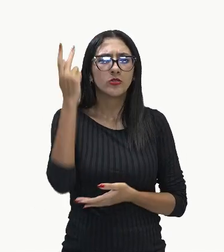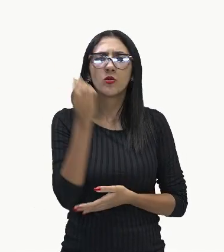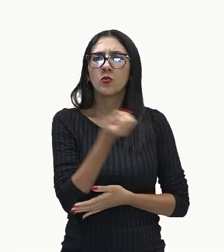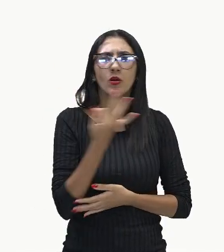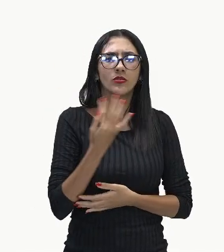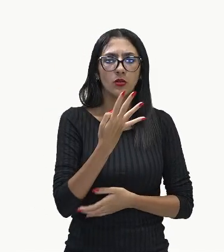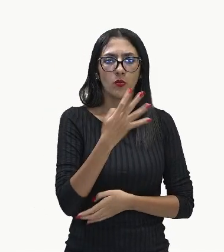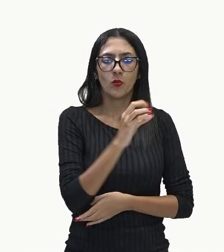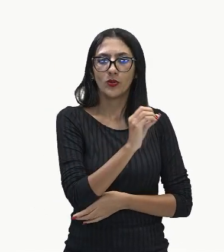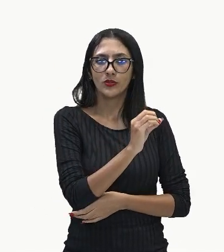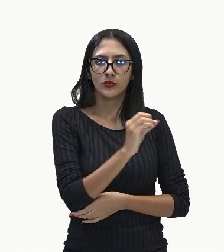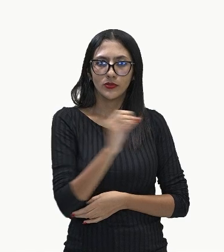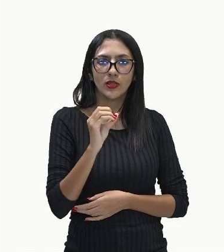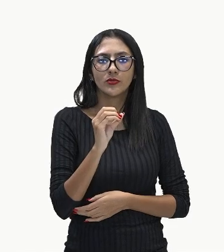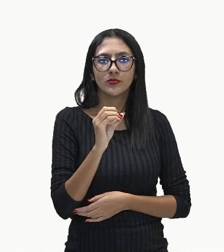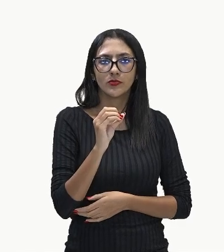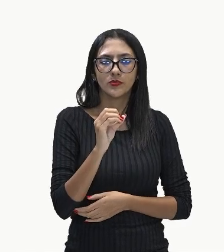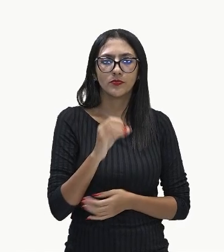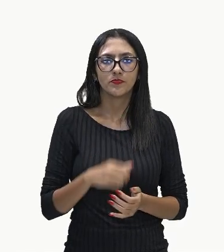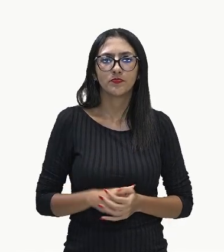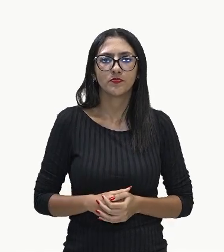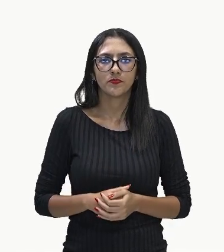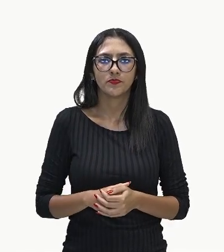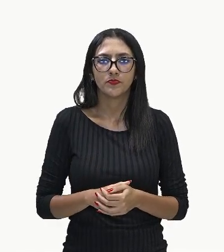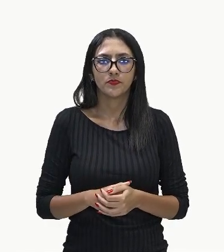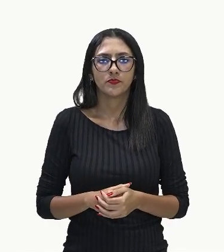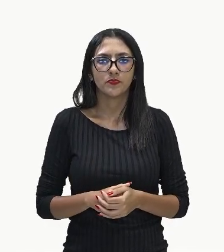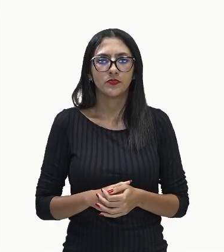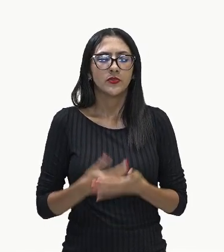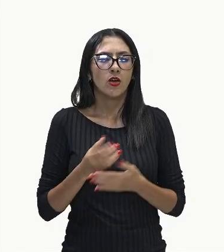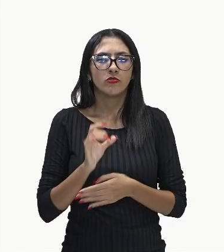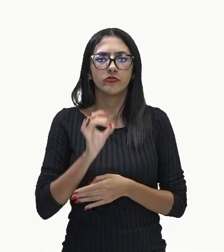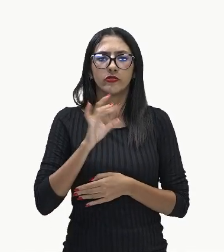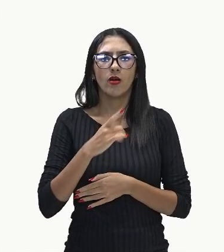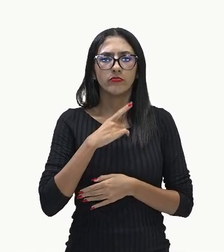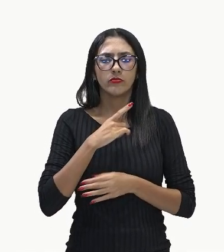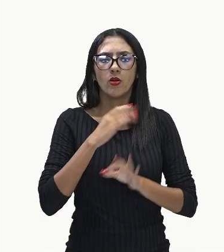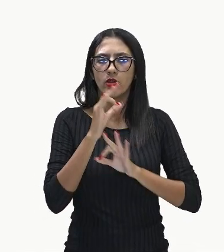400, tá? Então, basta a gente fazer uma regrinha de 3, ó.